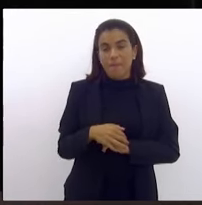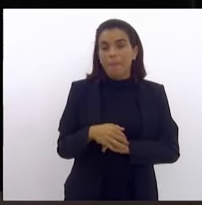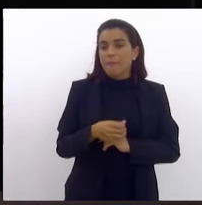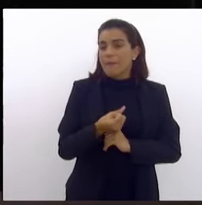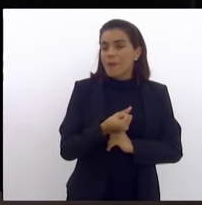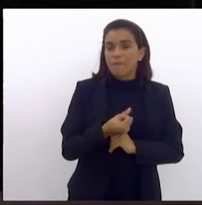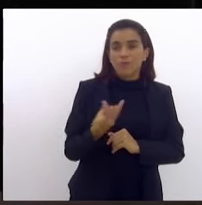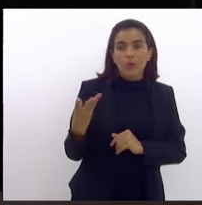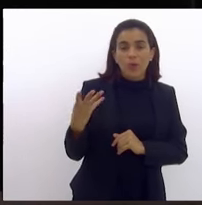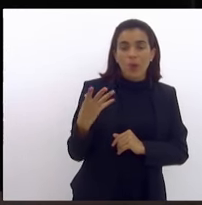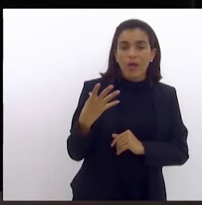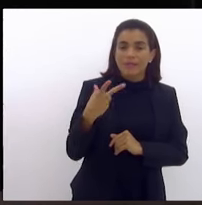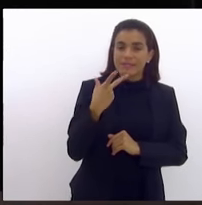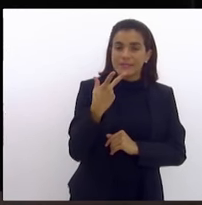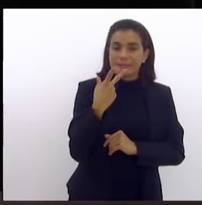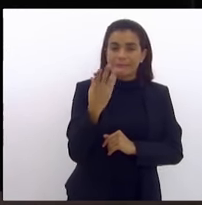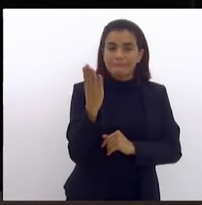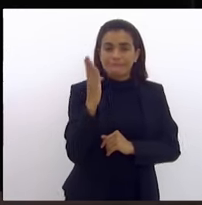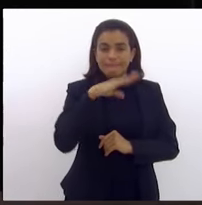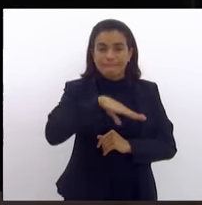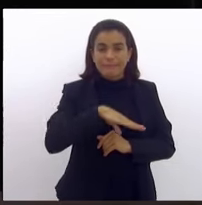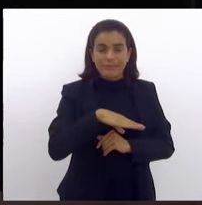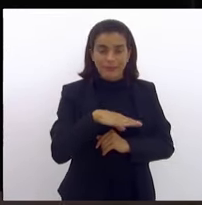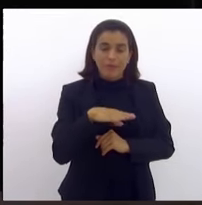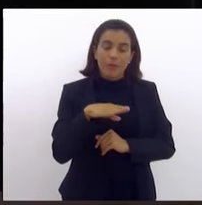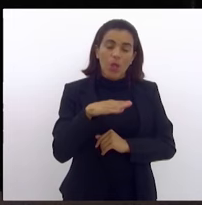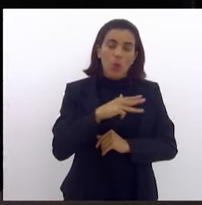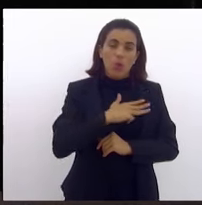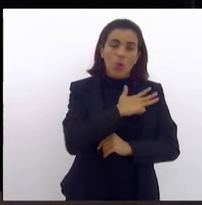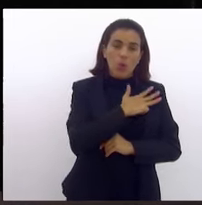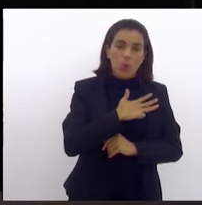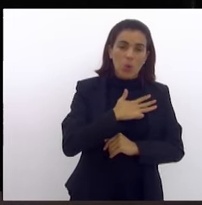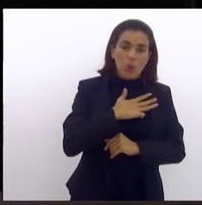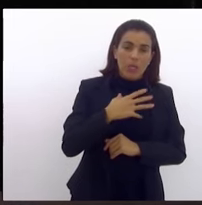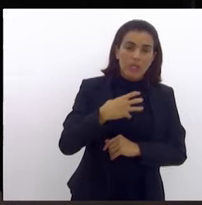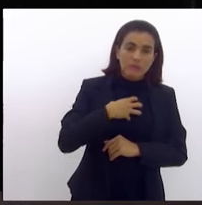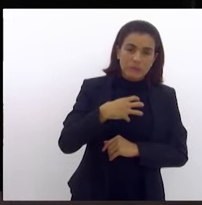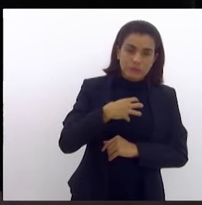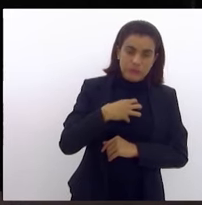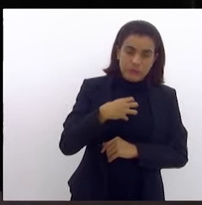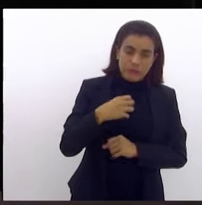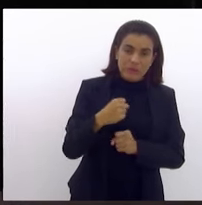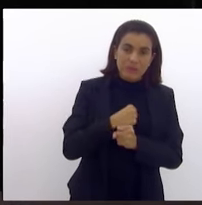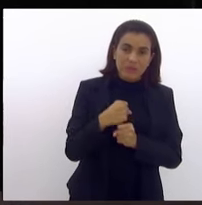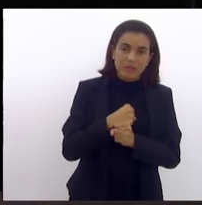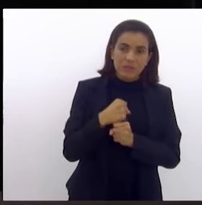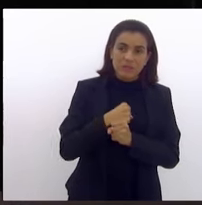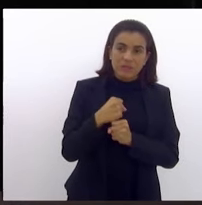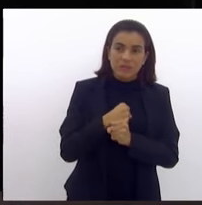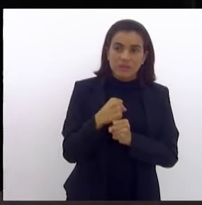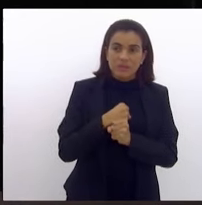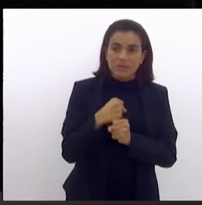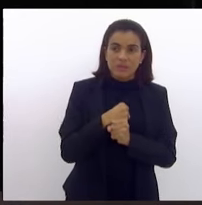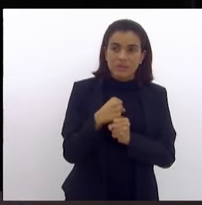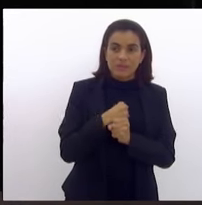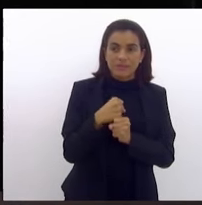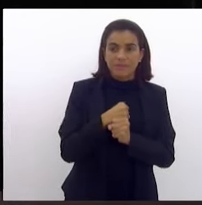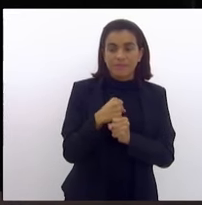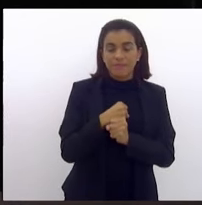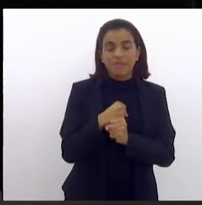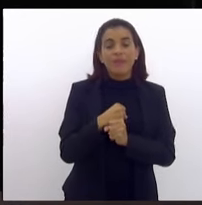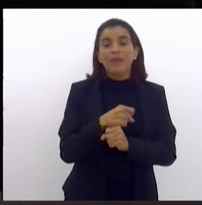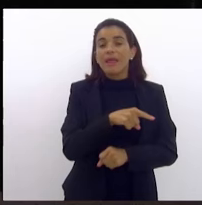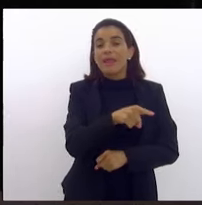quantas calúnias o presidente Lula viveu há tantos anos no nosso país. Quem